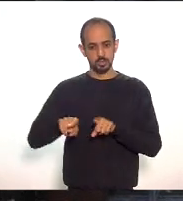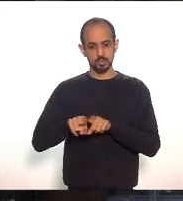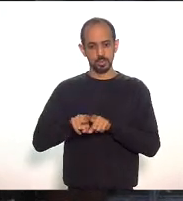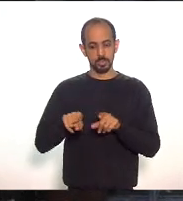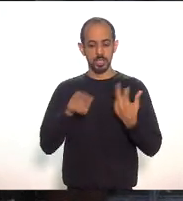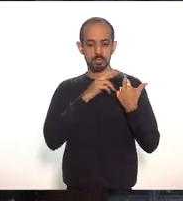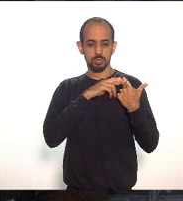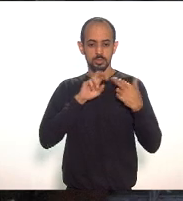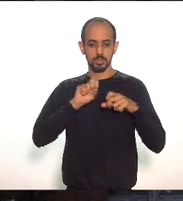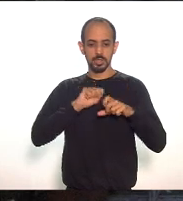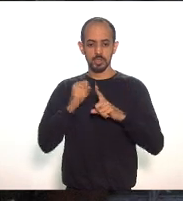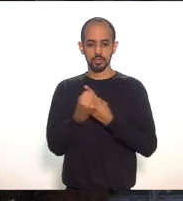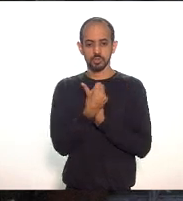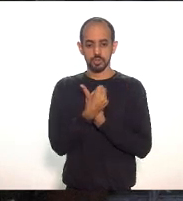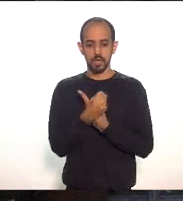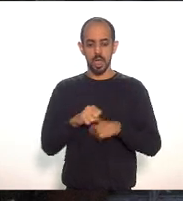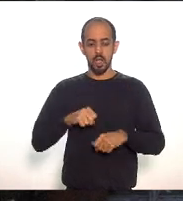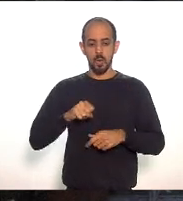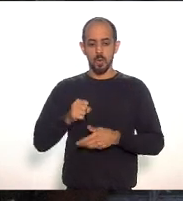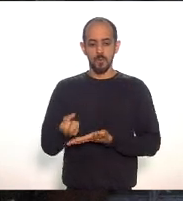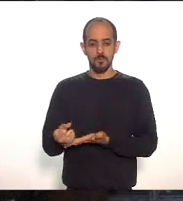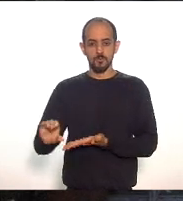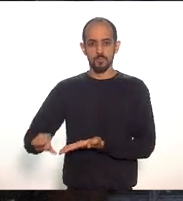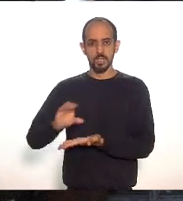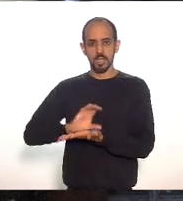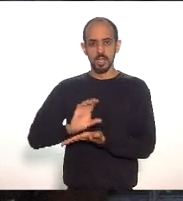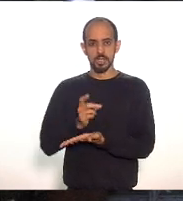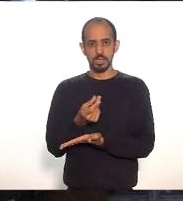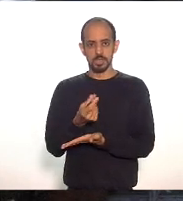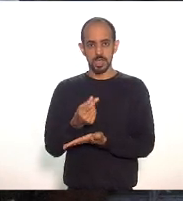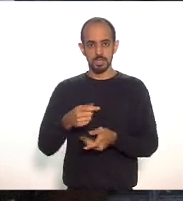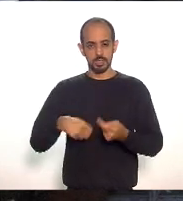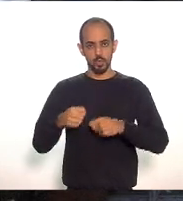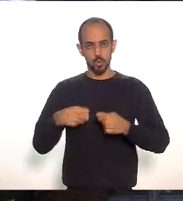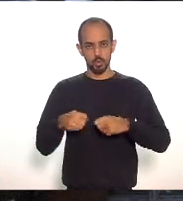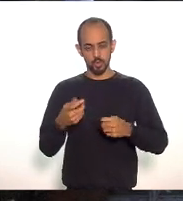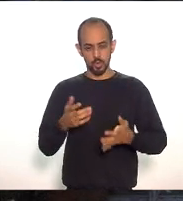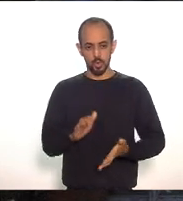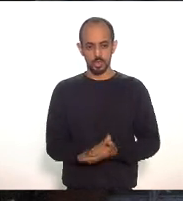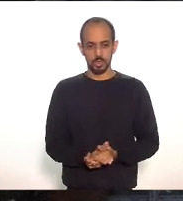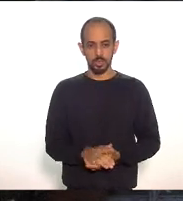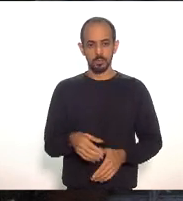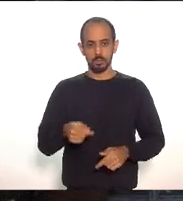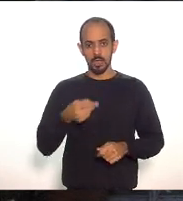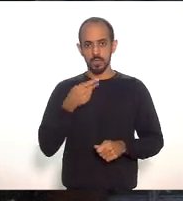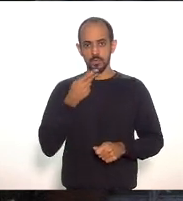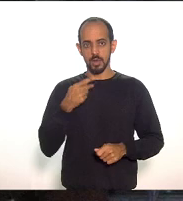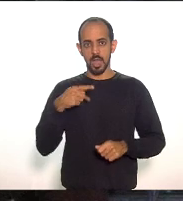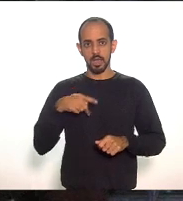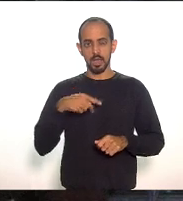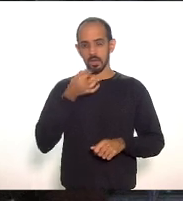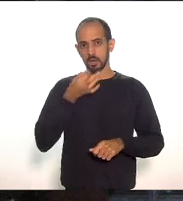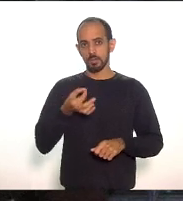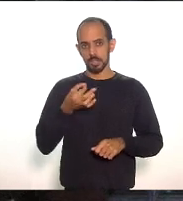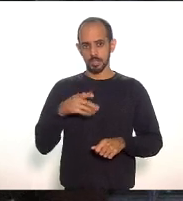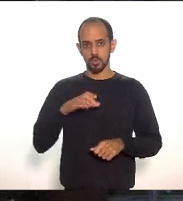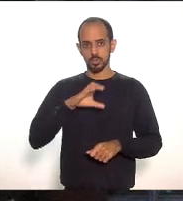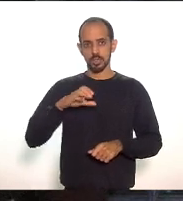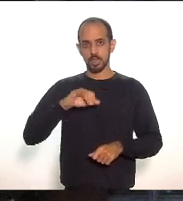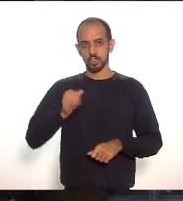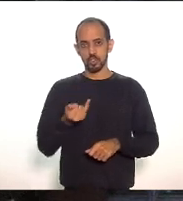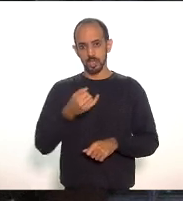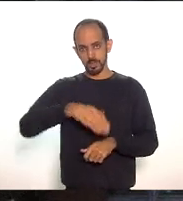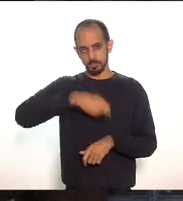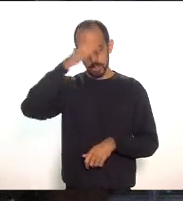Social de orçamento Finanças fiscalização financeira e controle para emitir parecer pela comissão condição Justiça